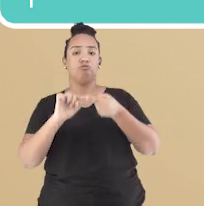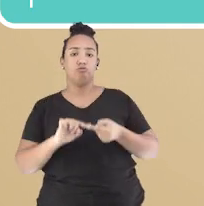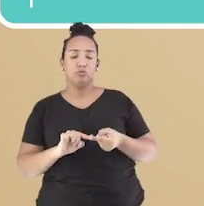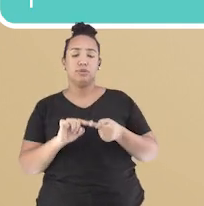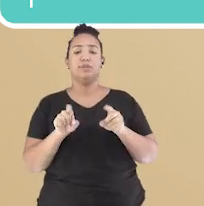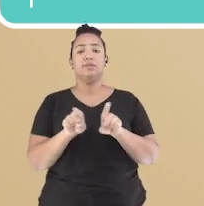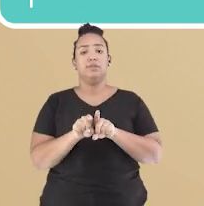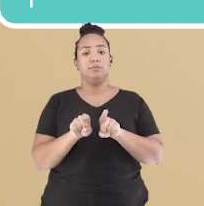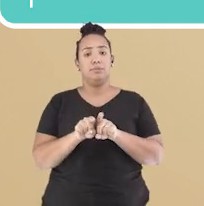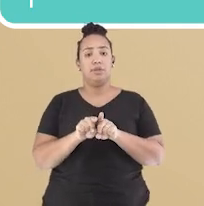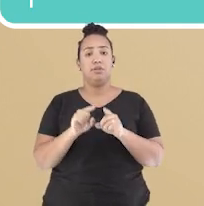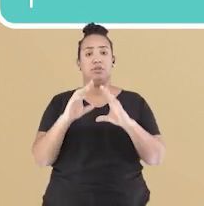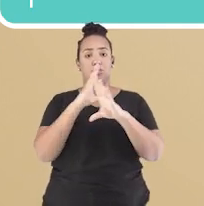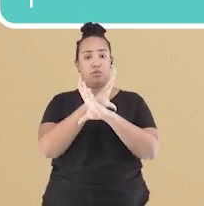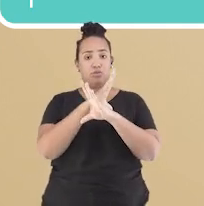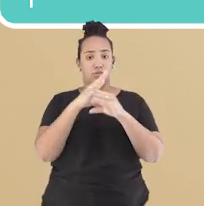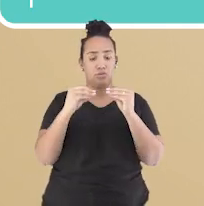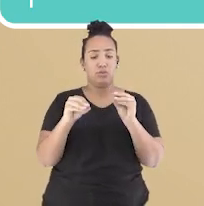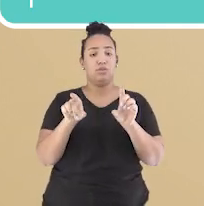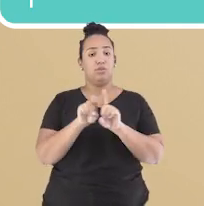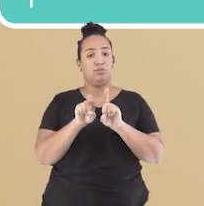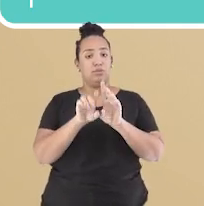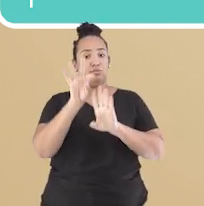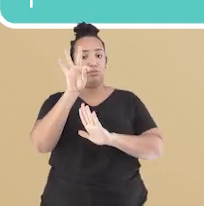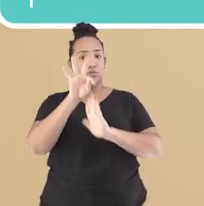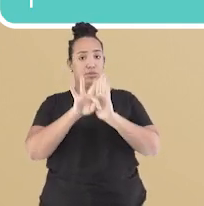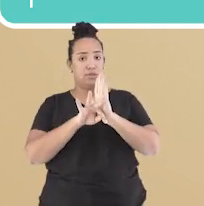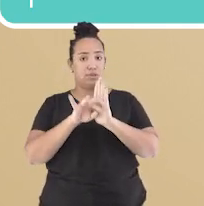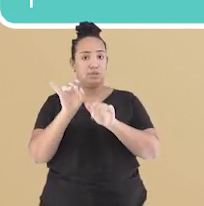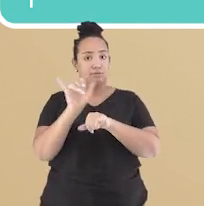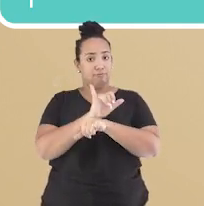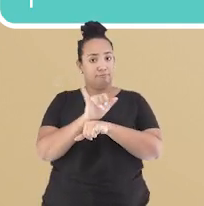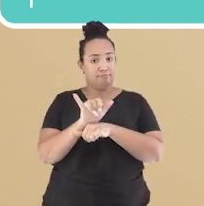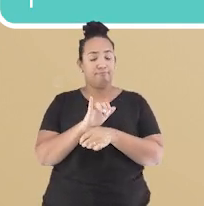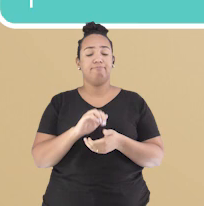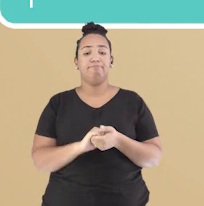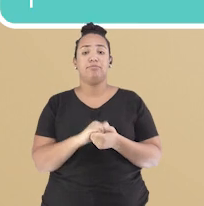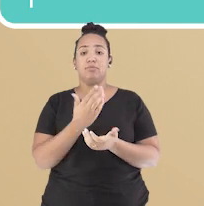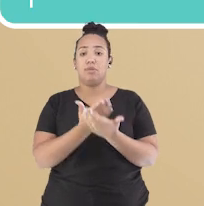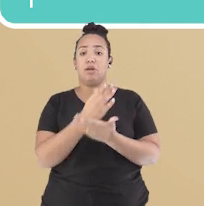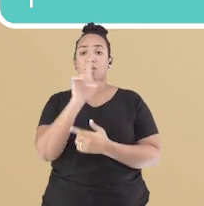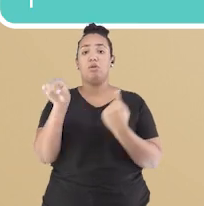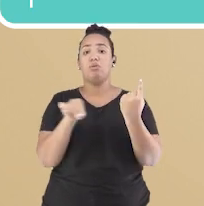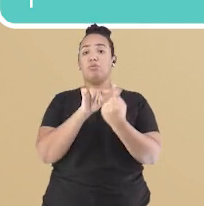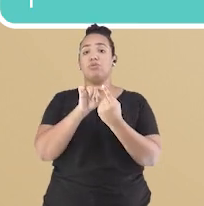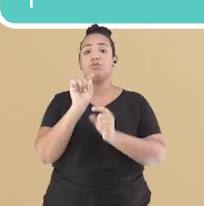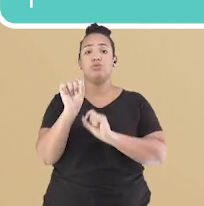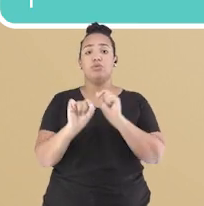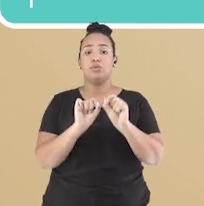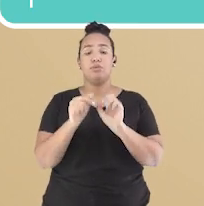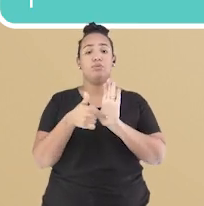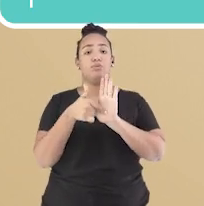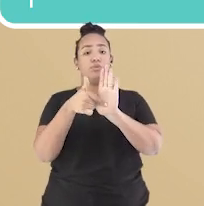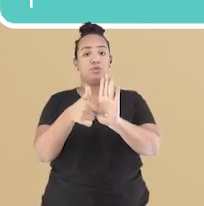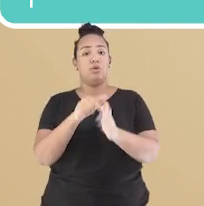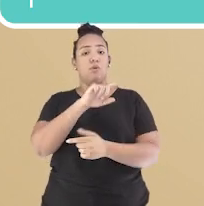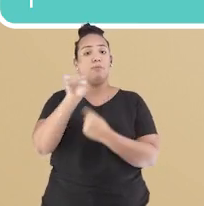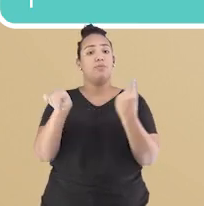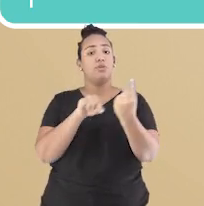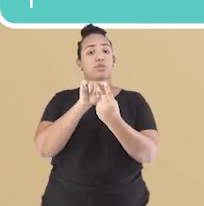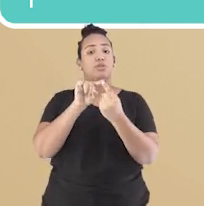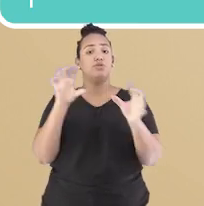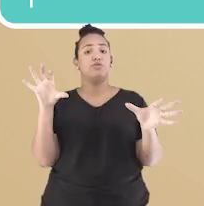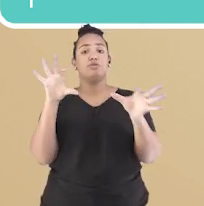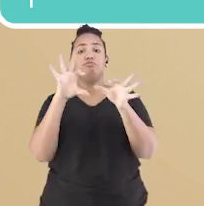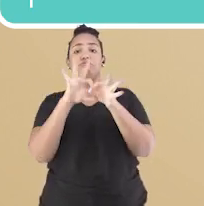sequencial, conjunções e articuladores textuais. O objetivo da aula é destacar a importância dos conectivos para a construção